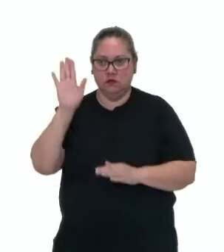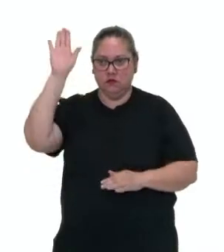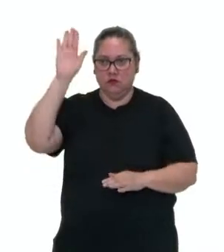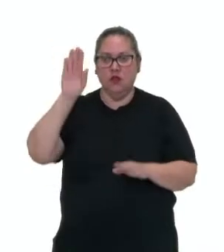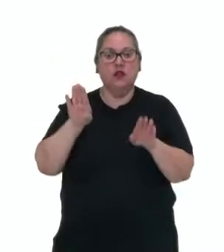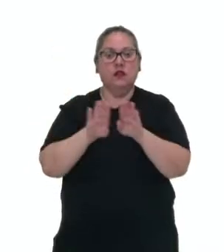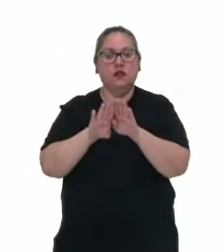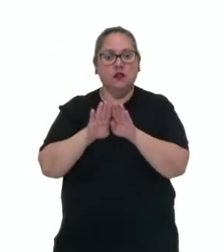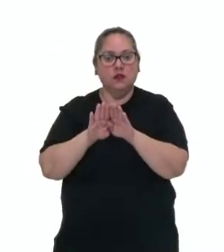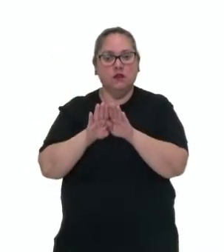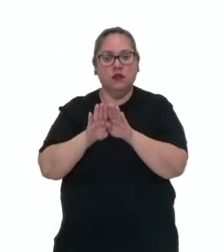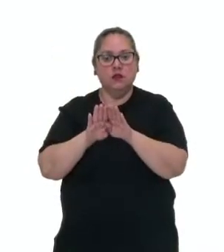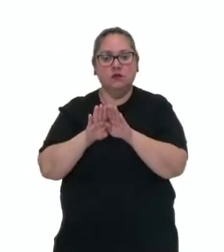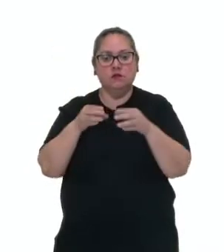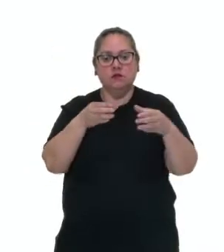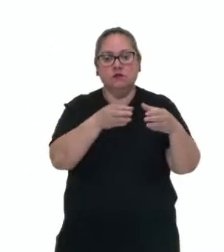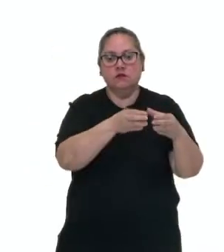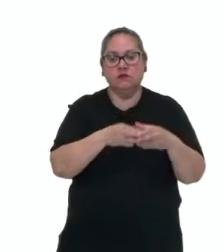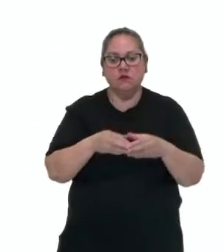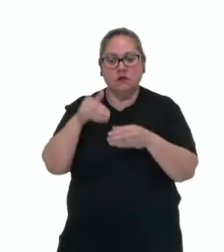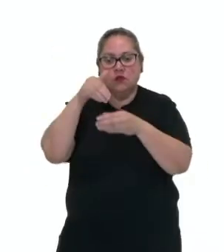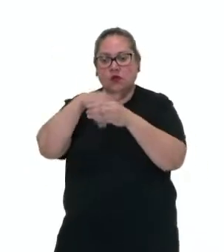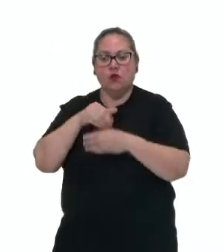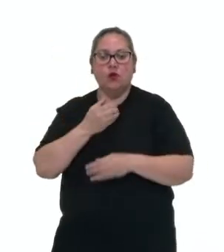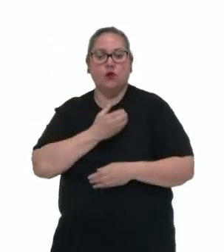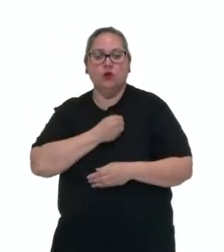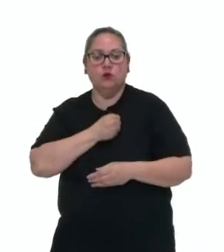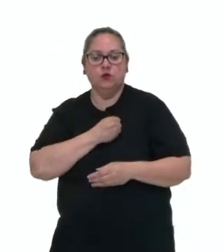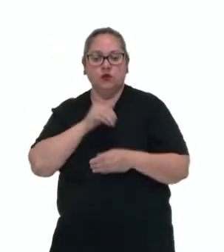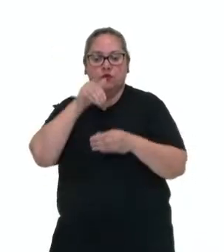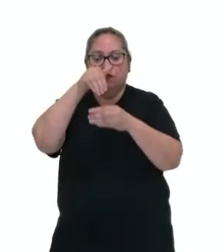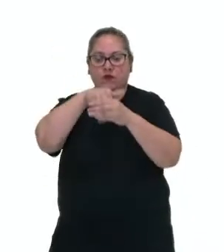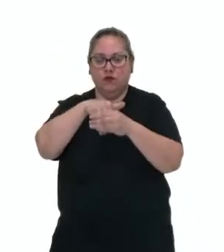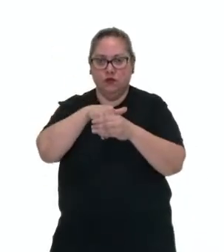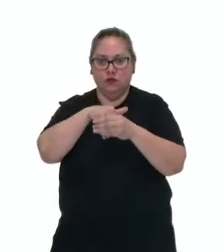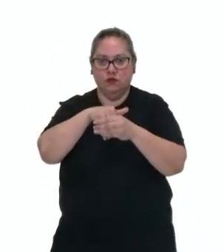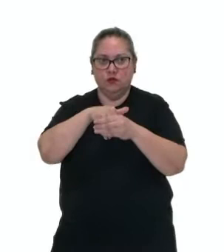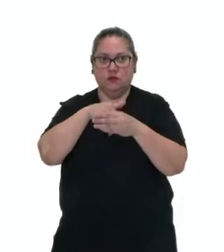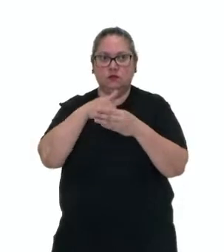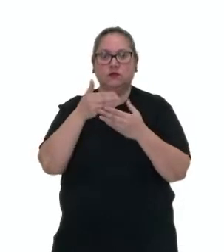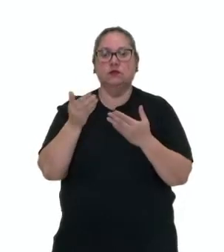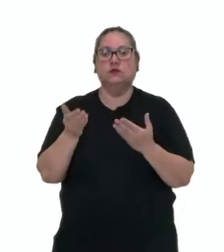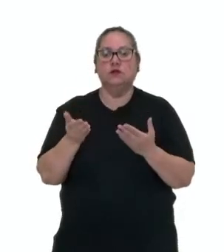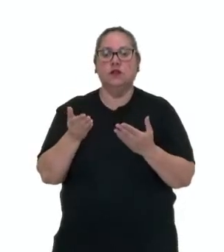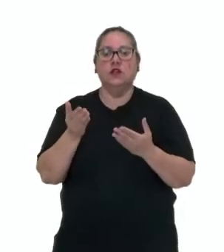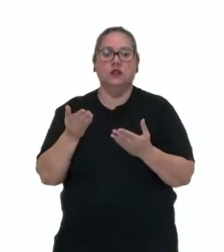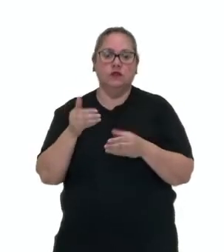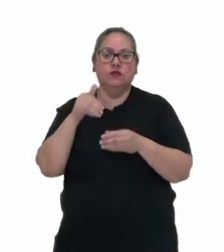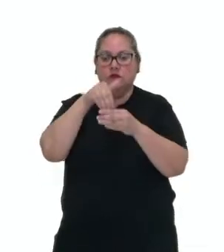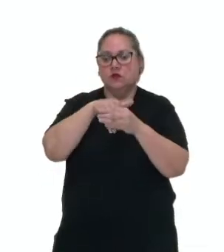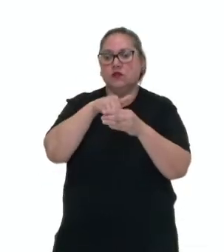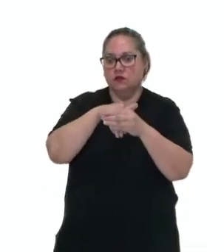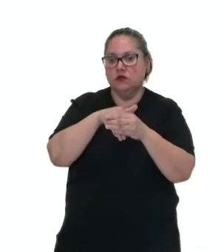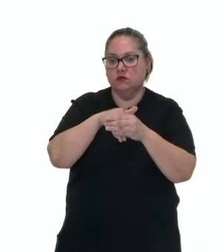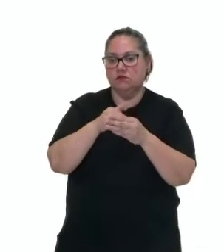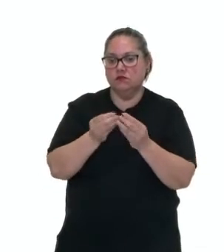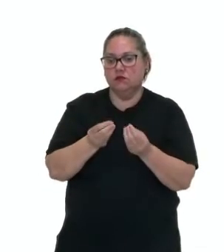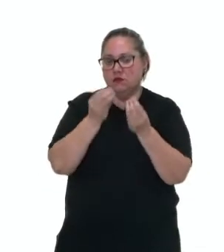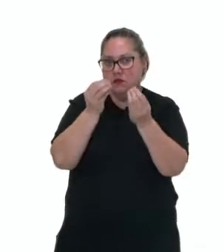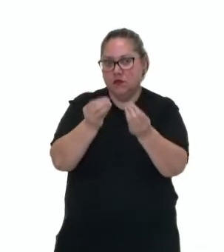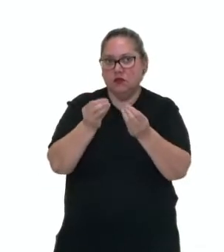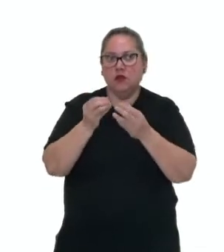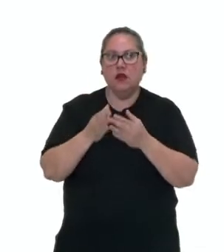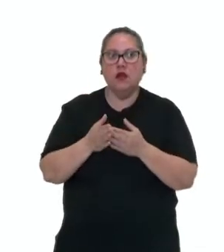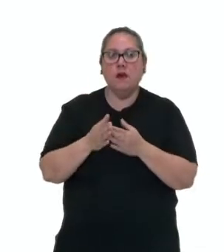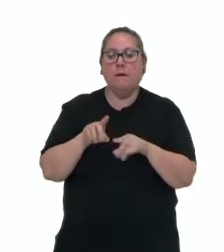também candidatos e partidos sendo eleitos pelo número de votos que foram atribuídos a